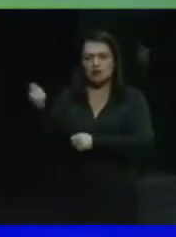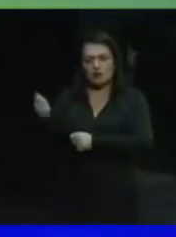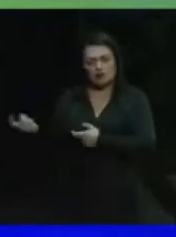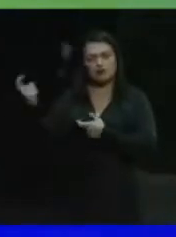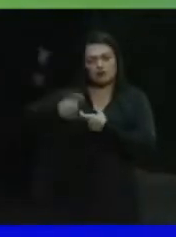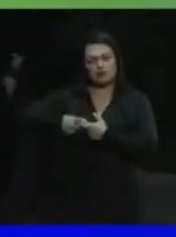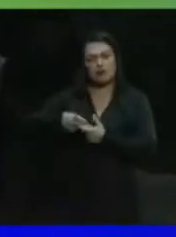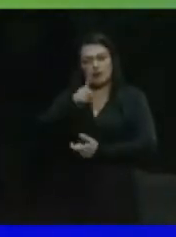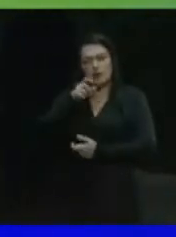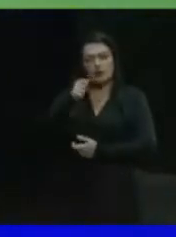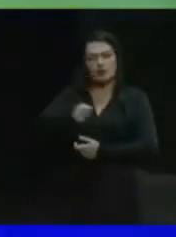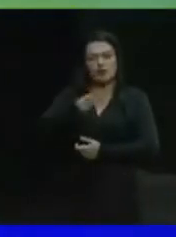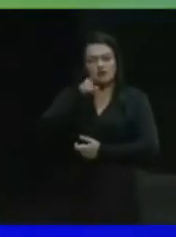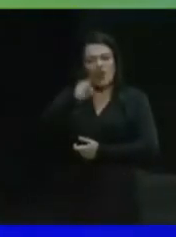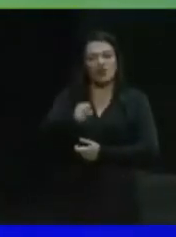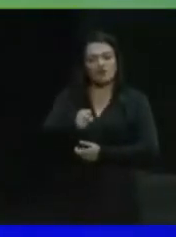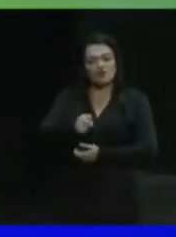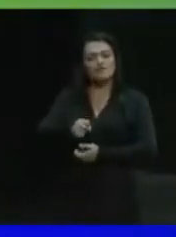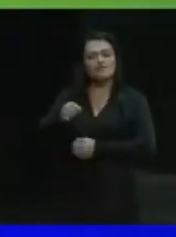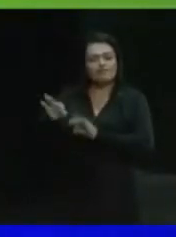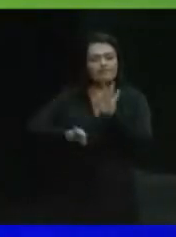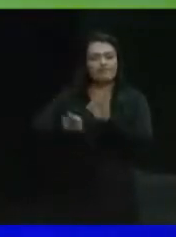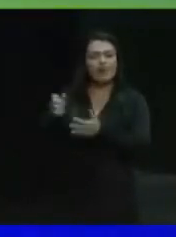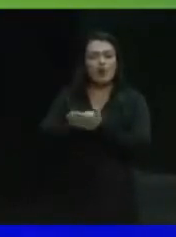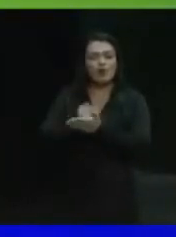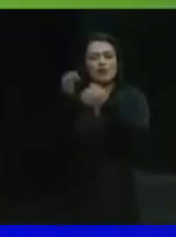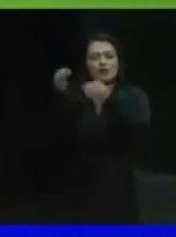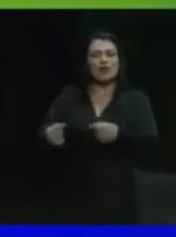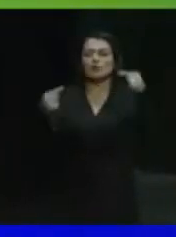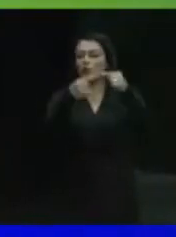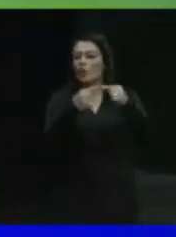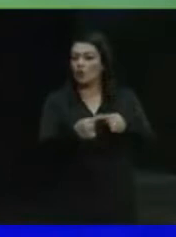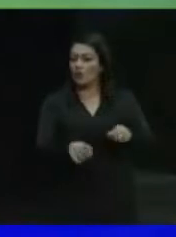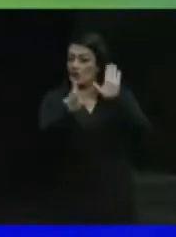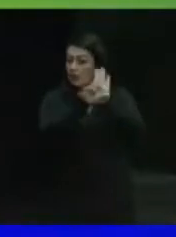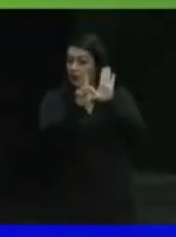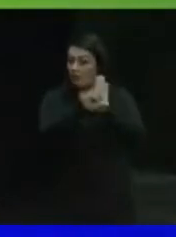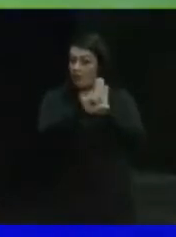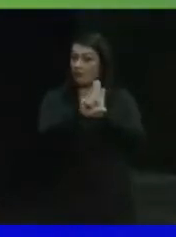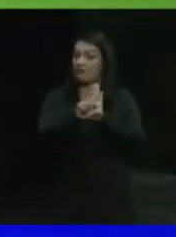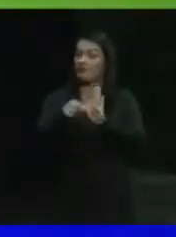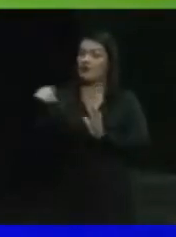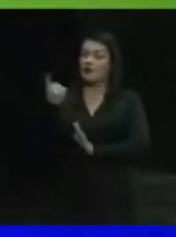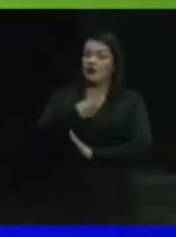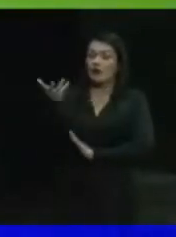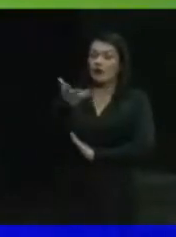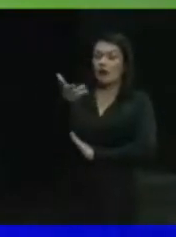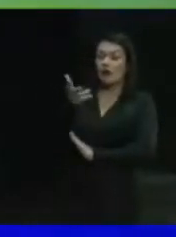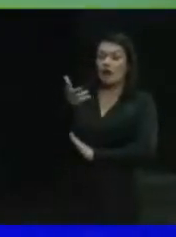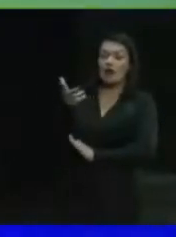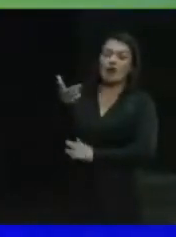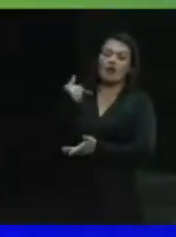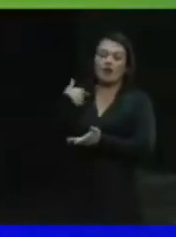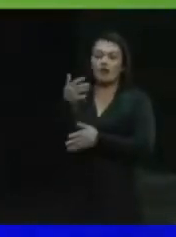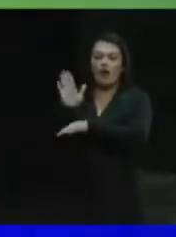retomado com todo vigor, sempre na forma da lei, e buscando recuperar aqueles que se